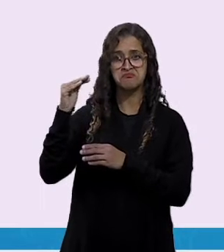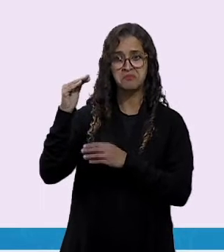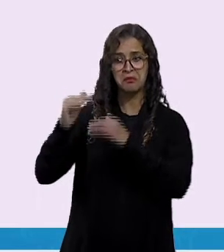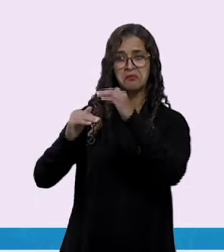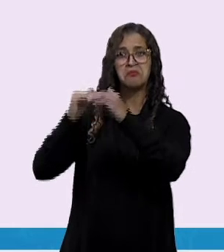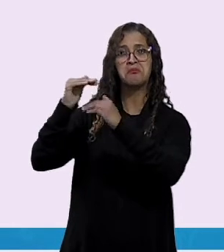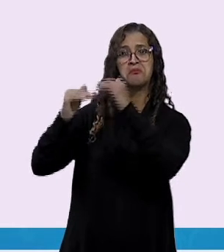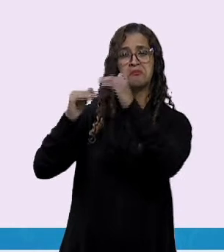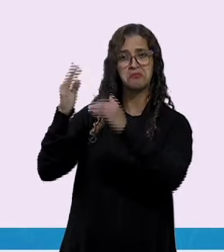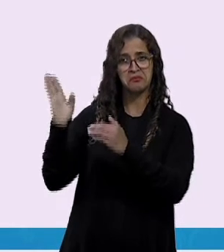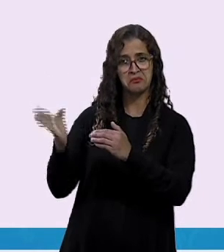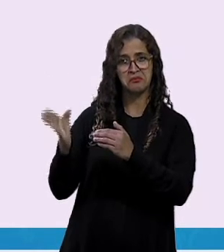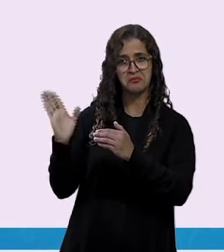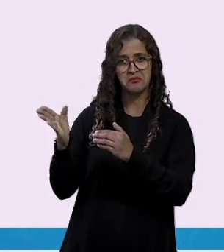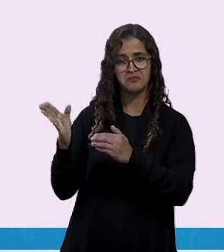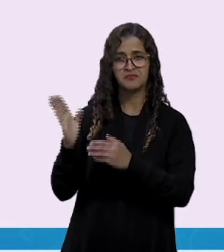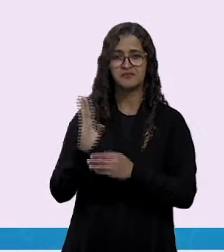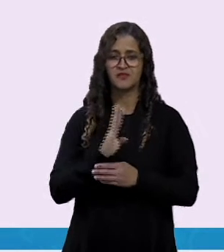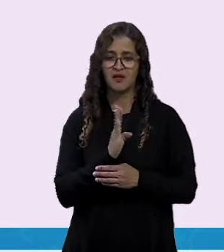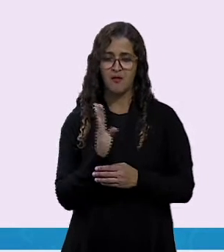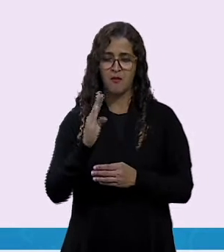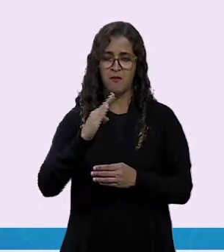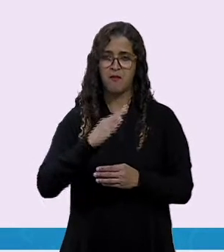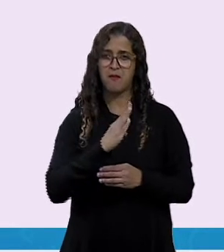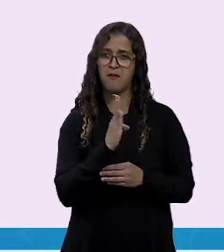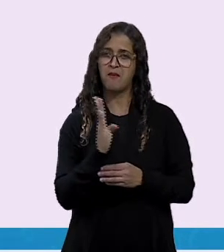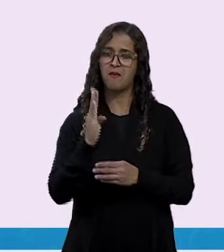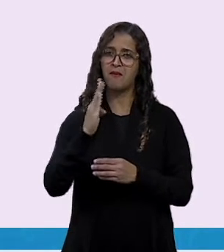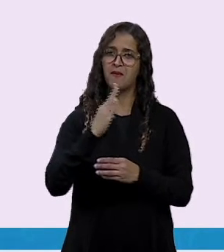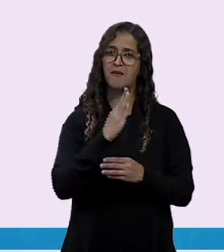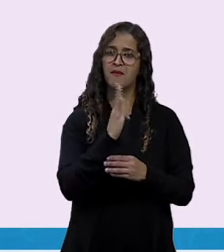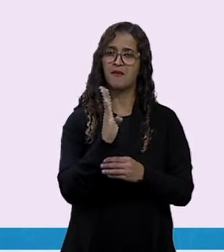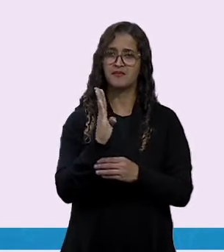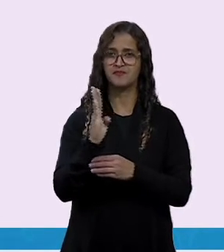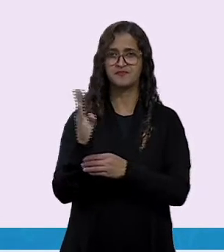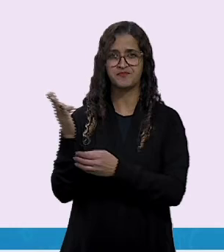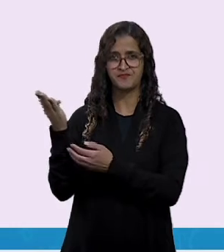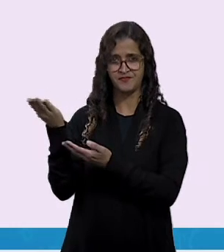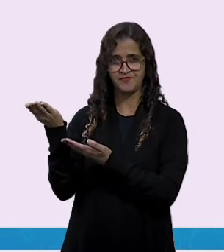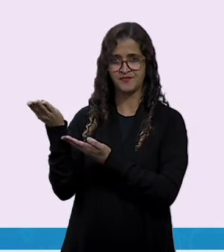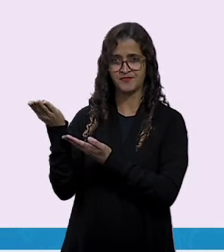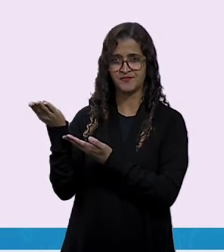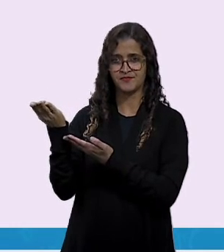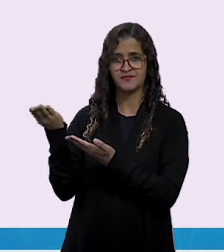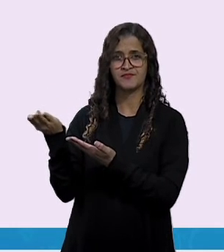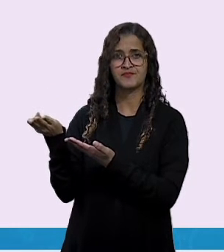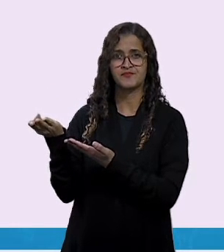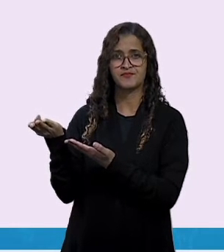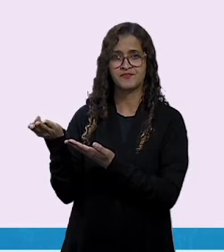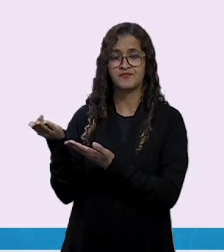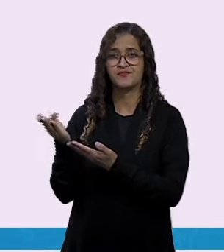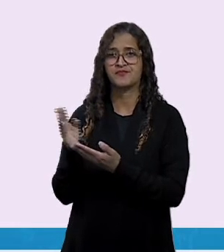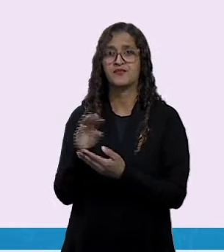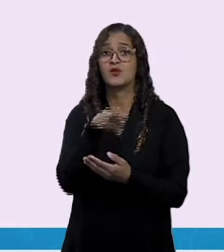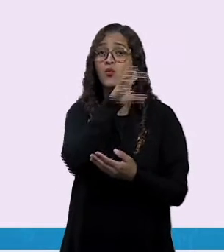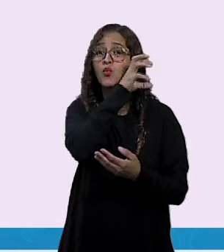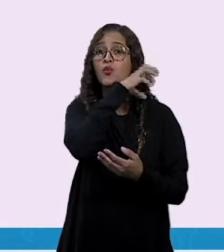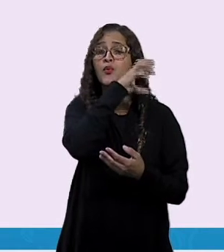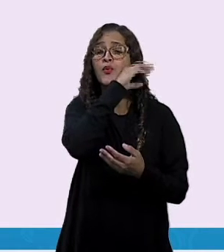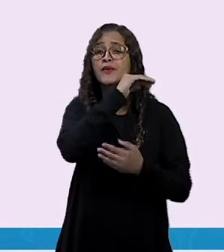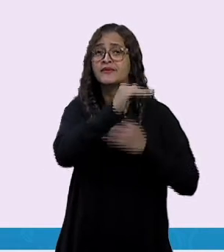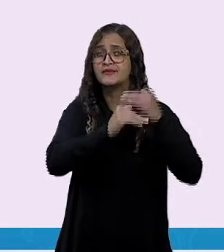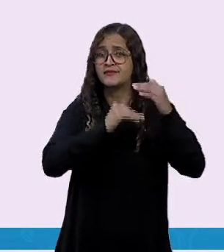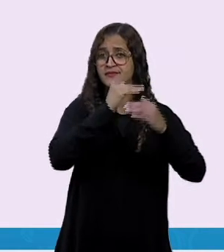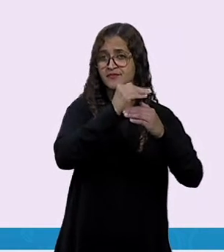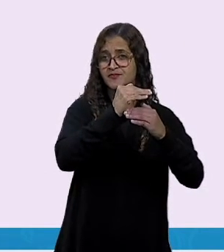aqui do ciclo de um tubarão para você entender um pouco sobre o ovivíparo. Aí o